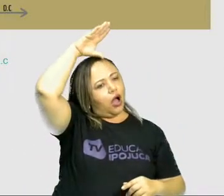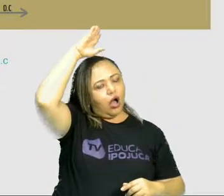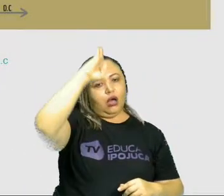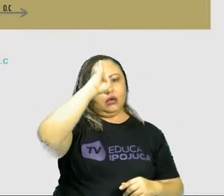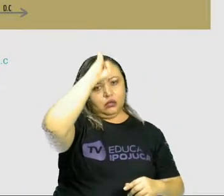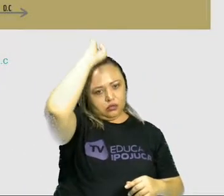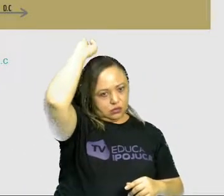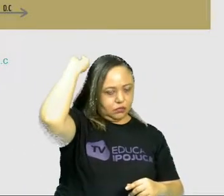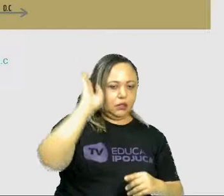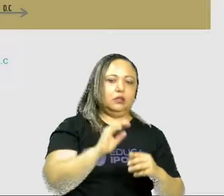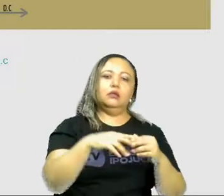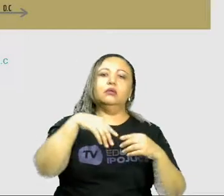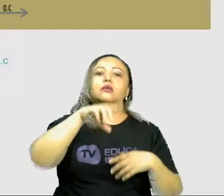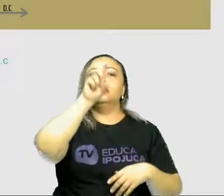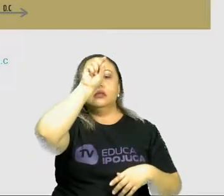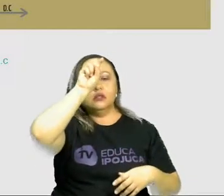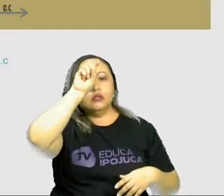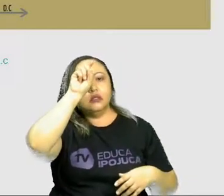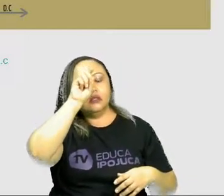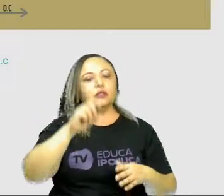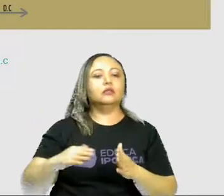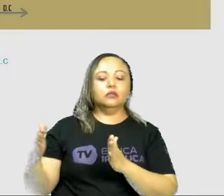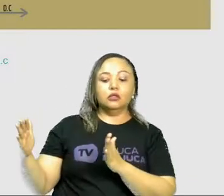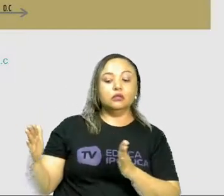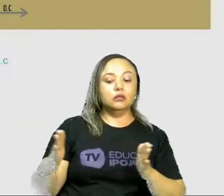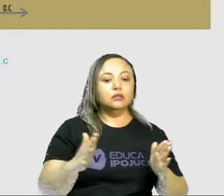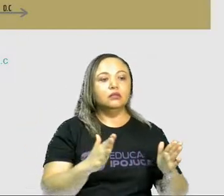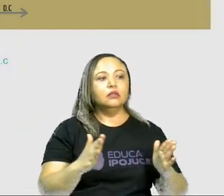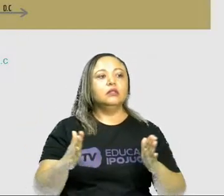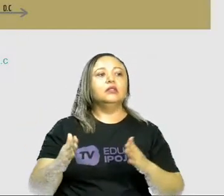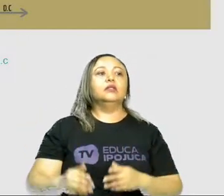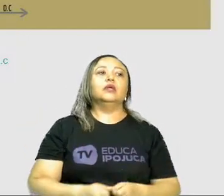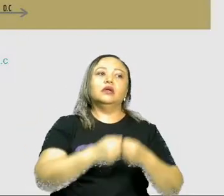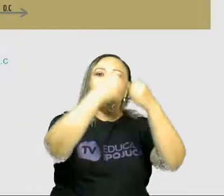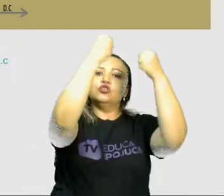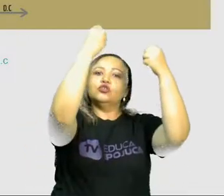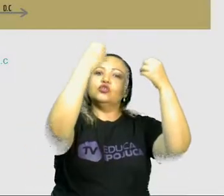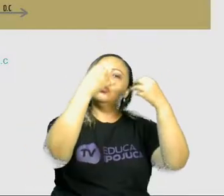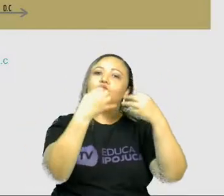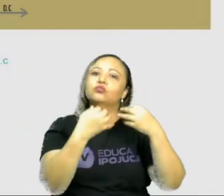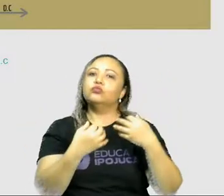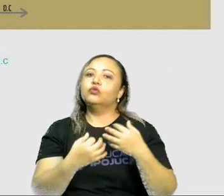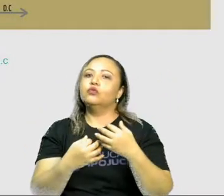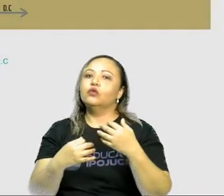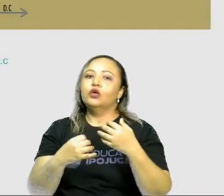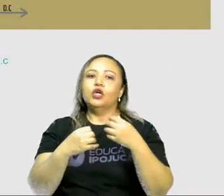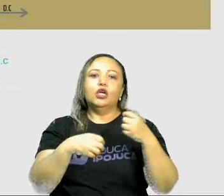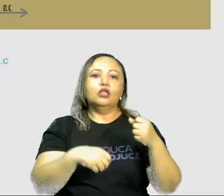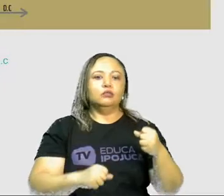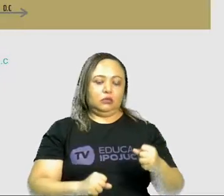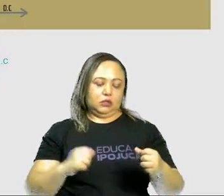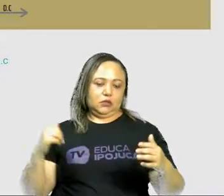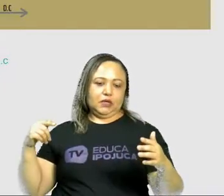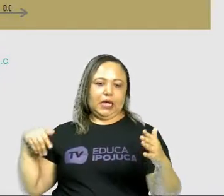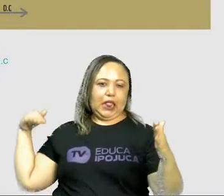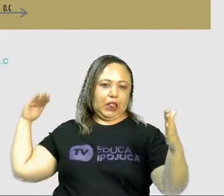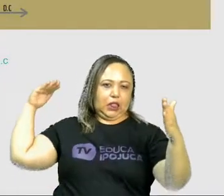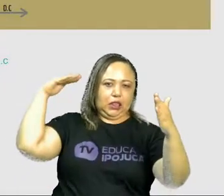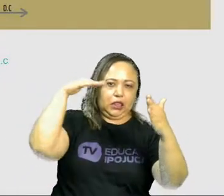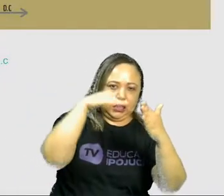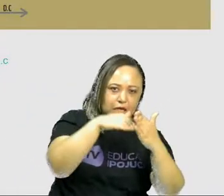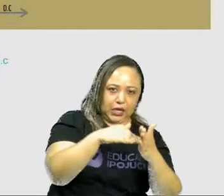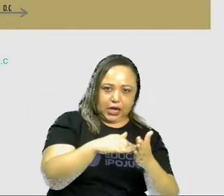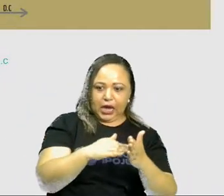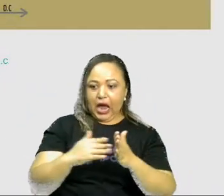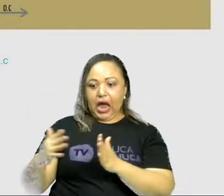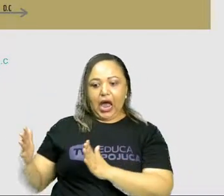e esse período ele vai se estendendo aí até a idade média Então